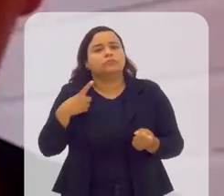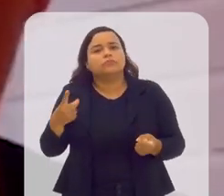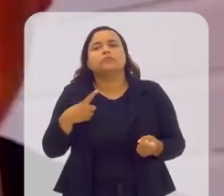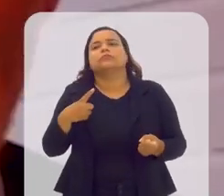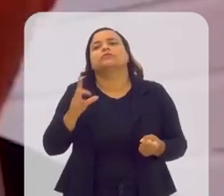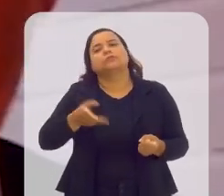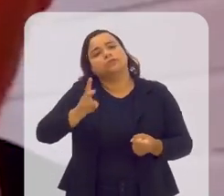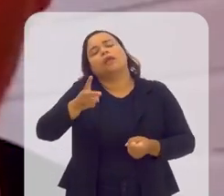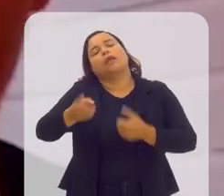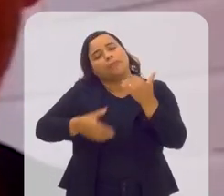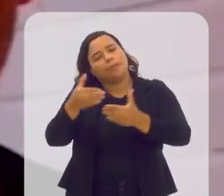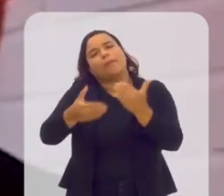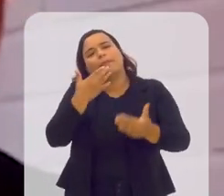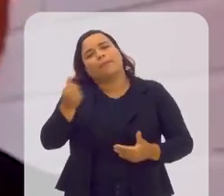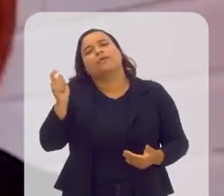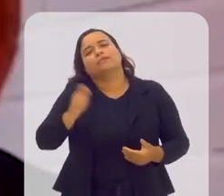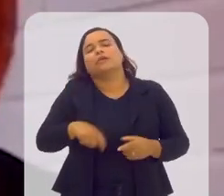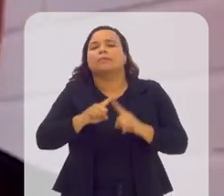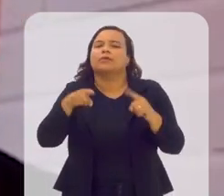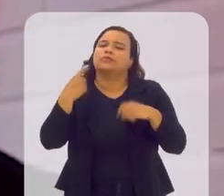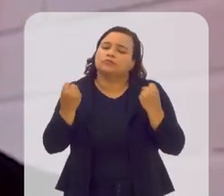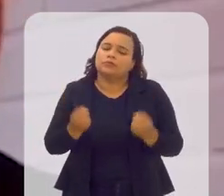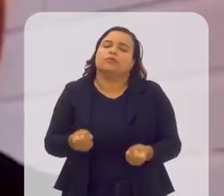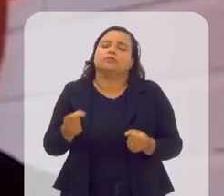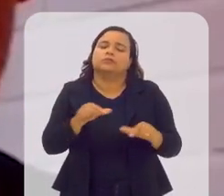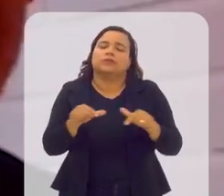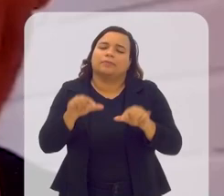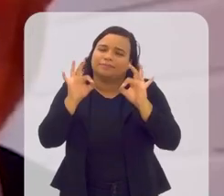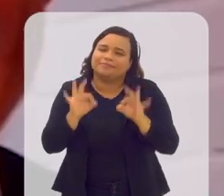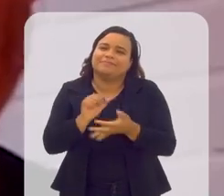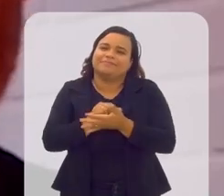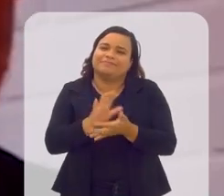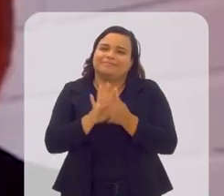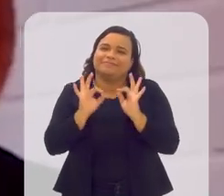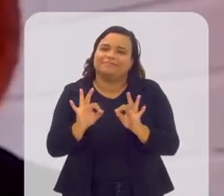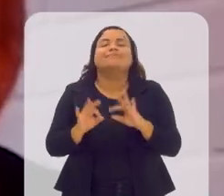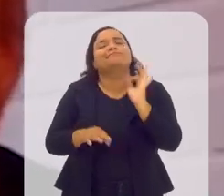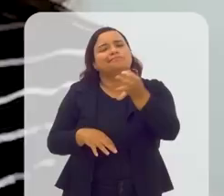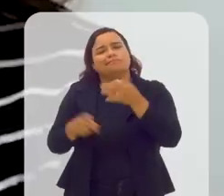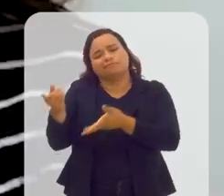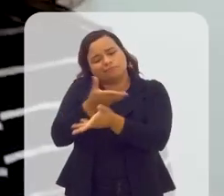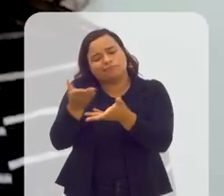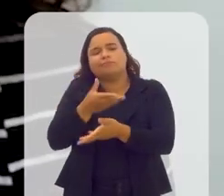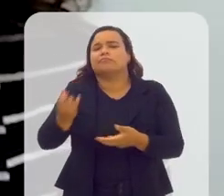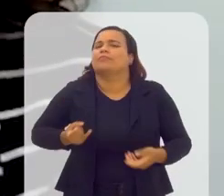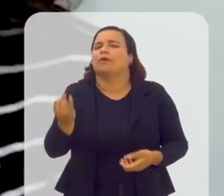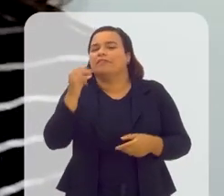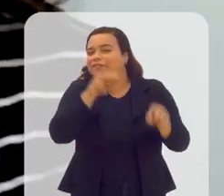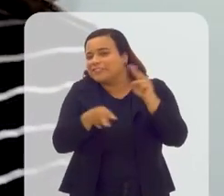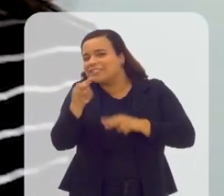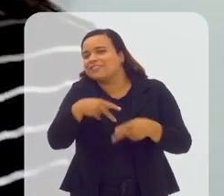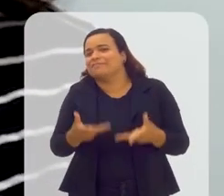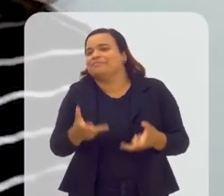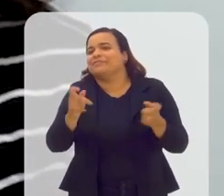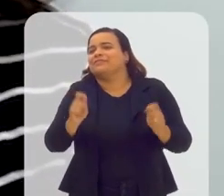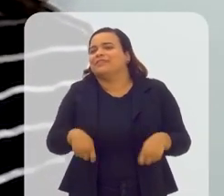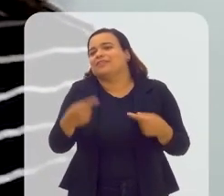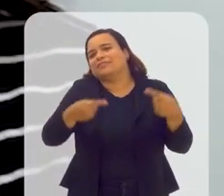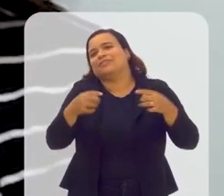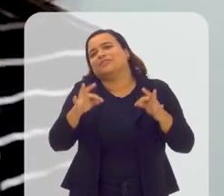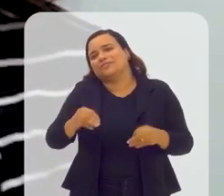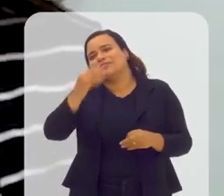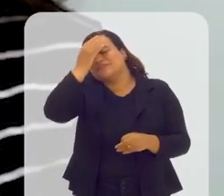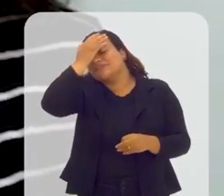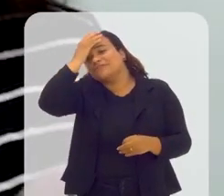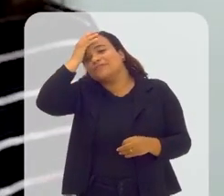trabalho, é lógico que sempre pode melhorar, né? Mas a gente tem procurado fazer o trabalho de casa direitinho. Essa integração ela é muito visível, né, em todos